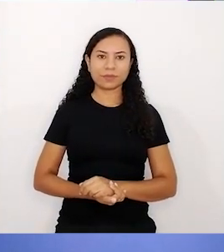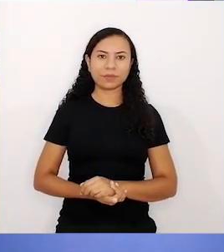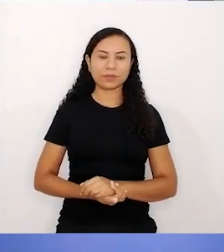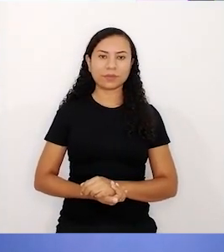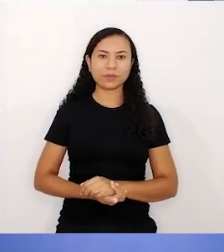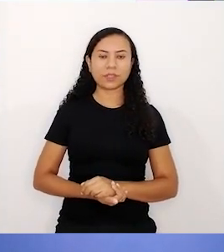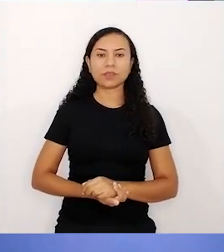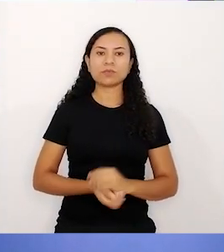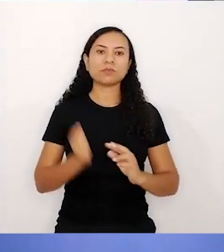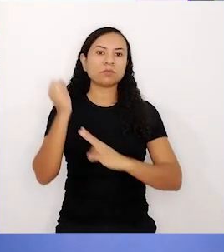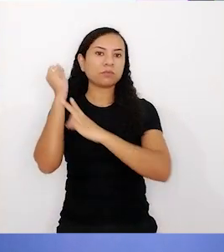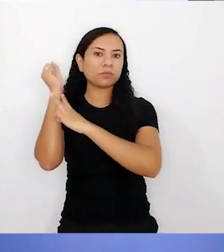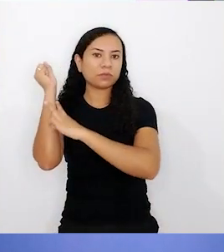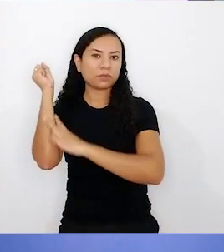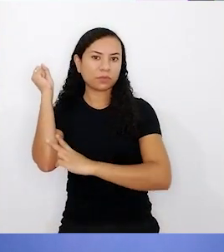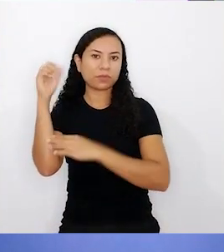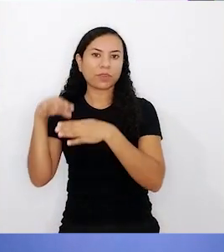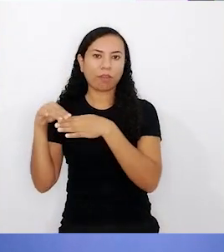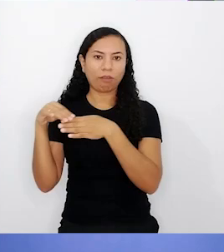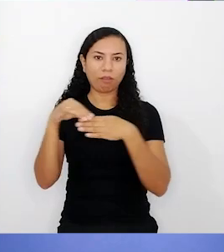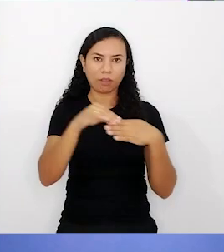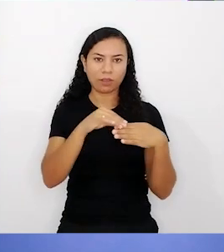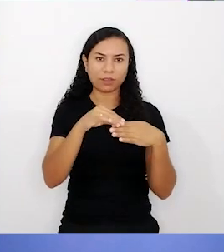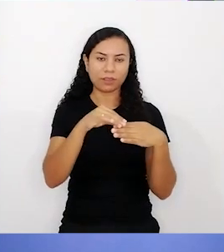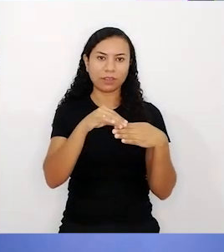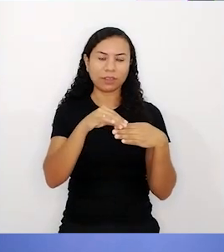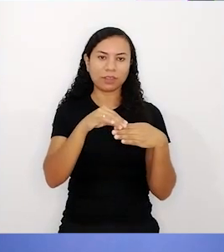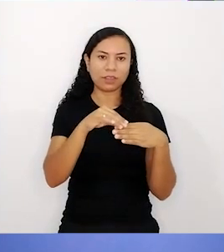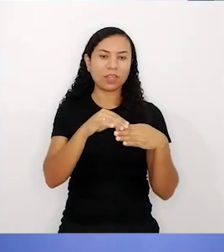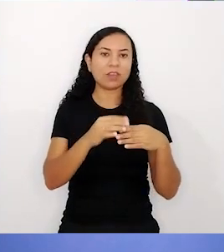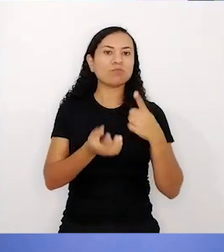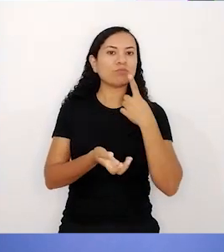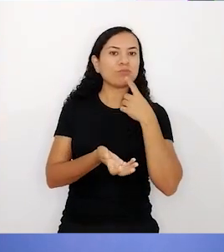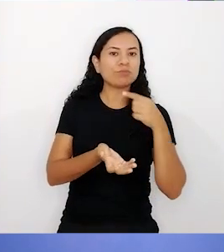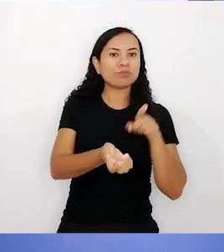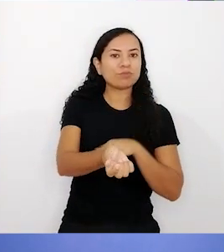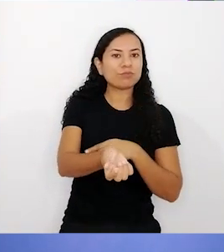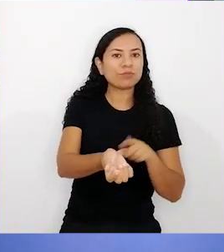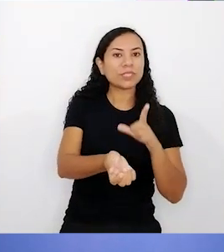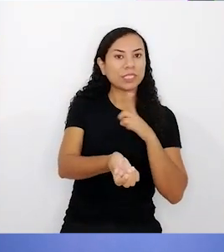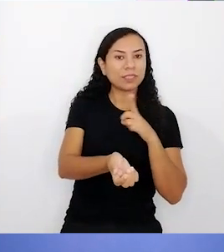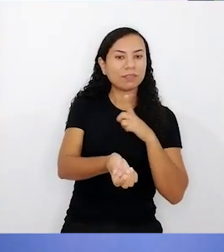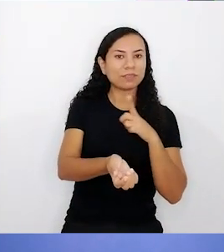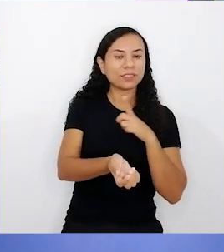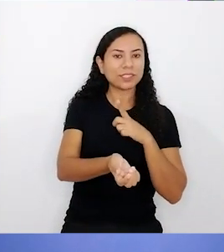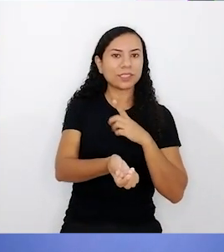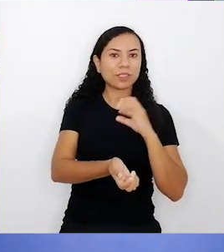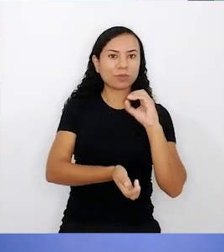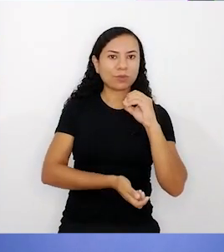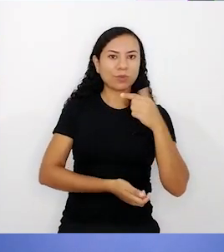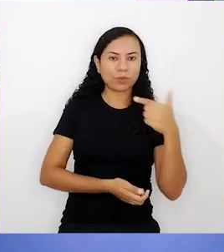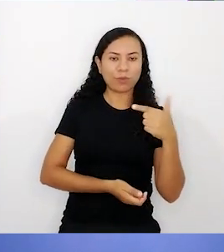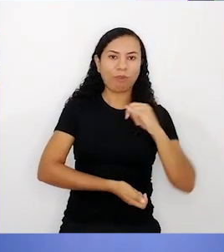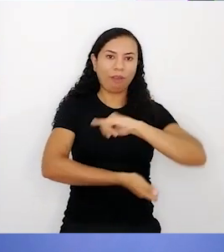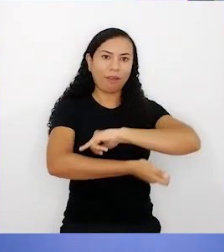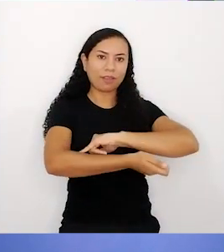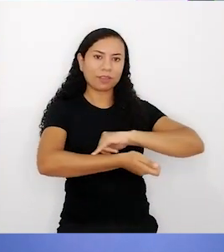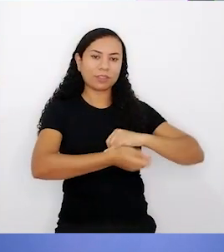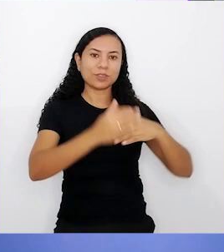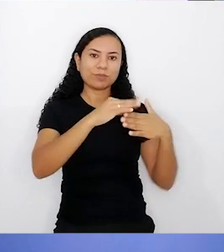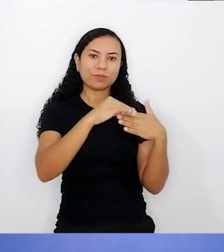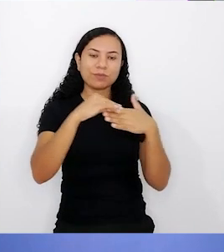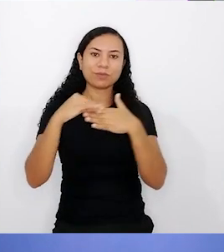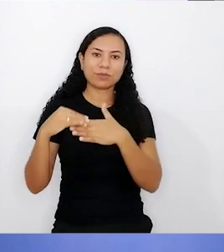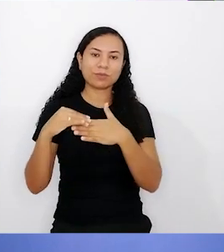Enquanto as veias carregam sangue rico em gás carbônico e excretas, as artérias